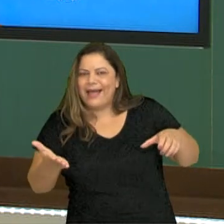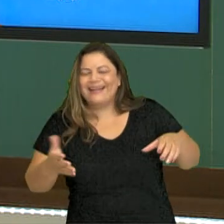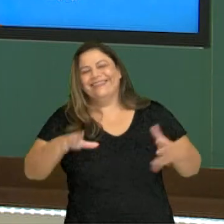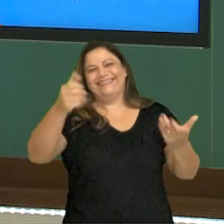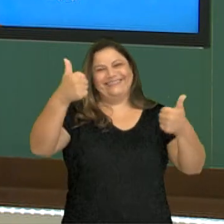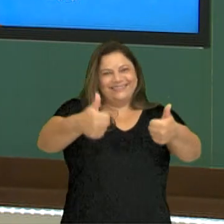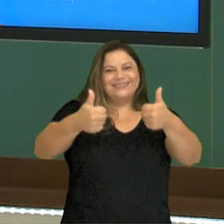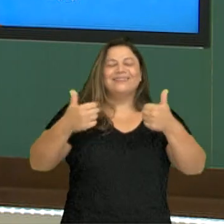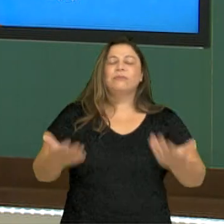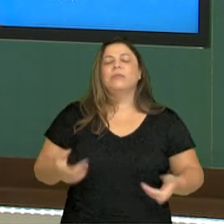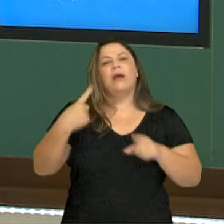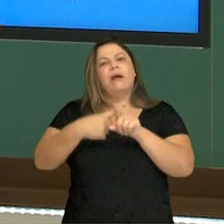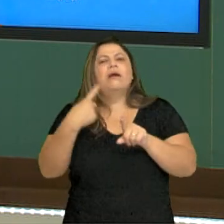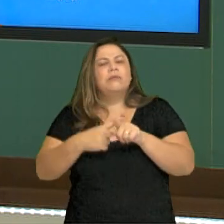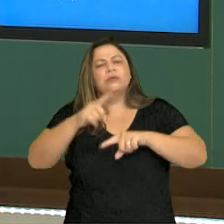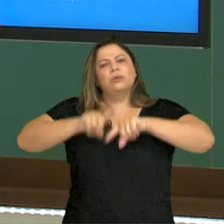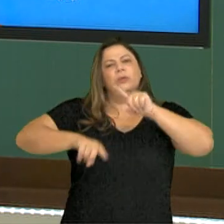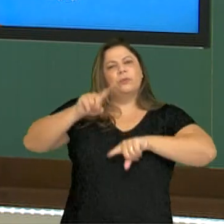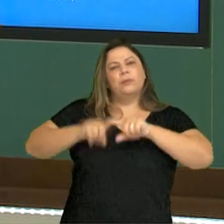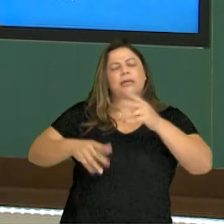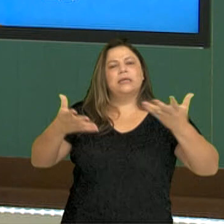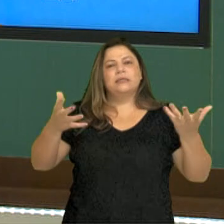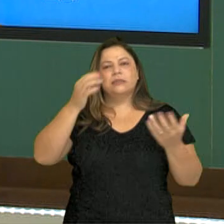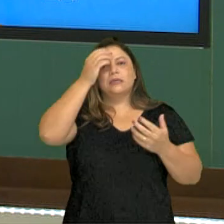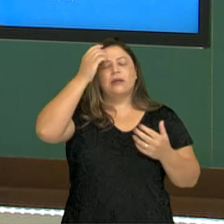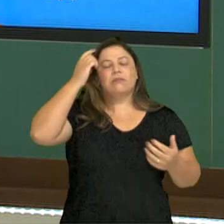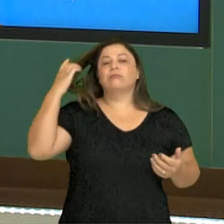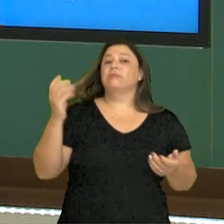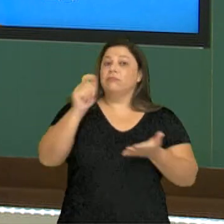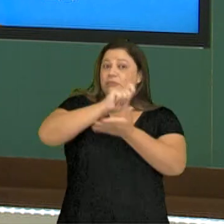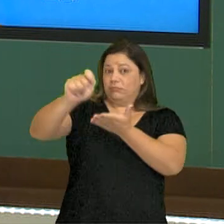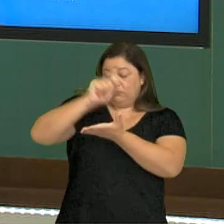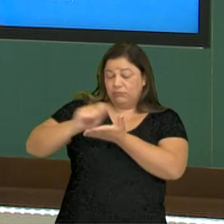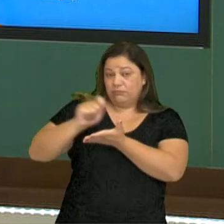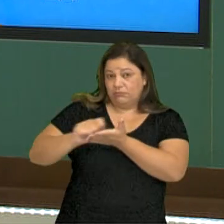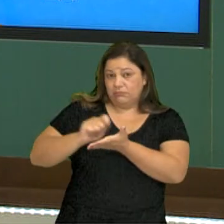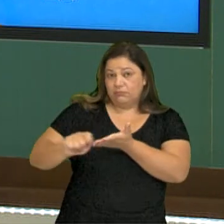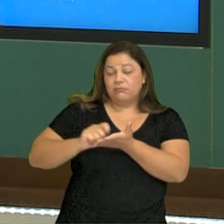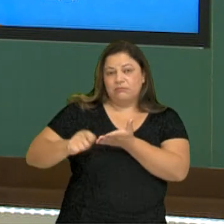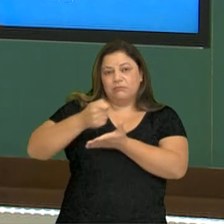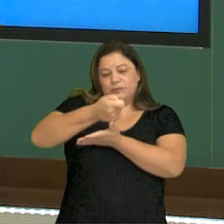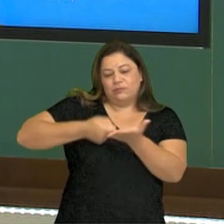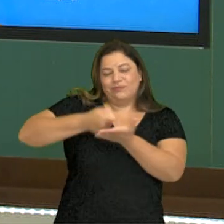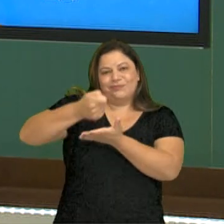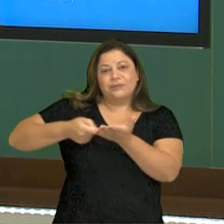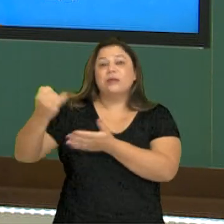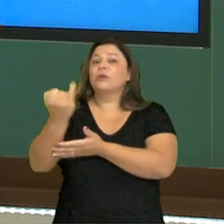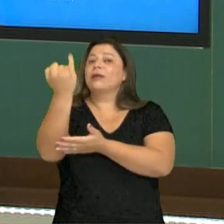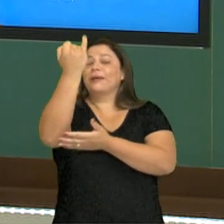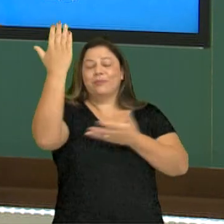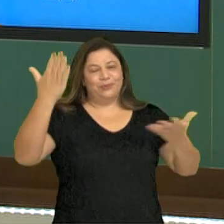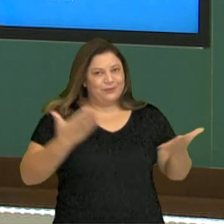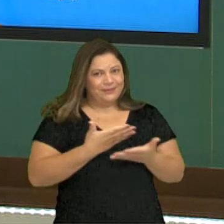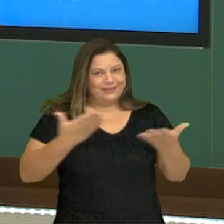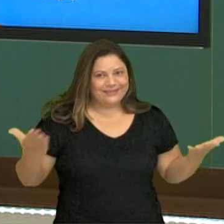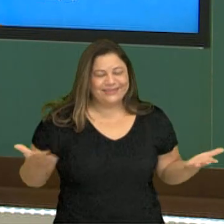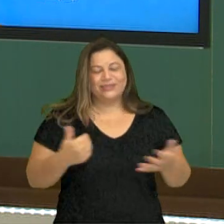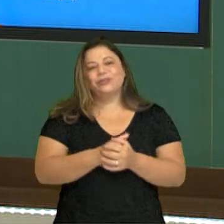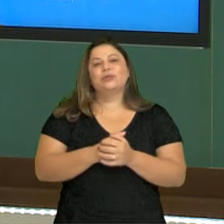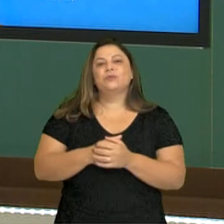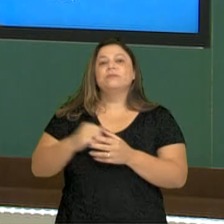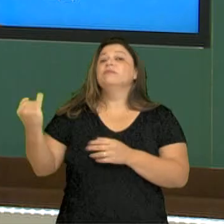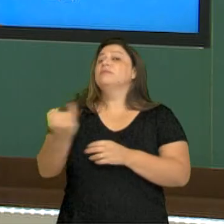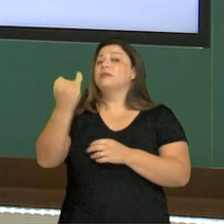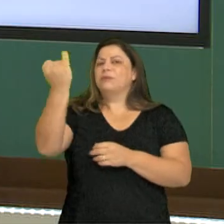mesmo. Por que tem que estar com os materiais em mãos? Para fazer as anotações, os registros daquilo que é importante. Então, falou